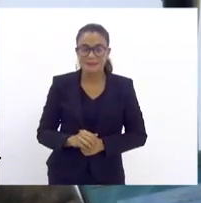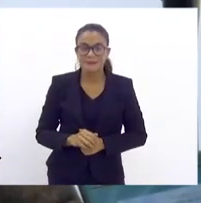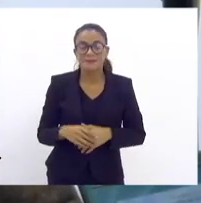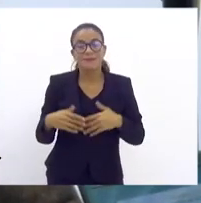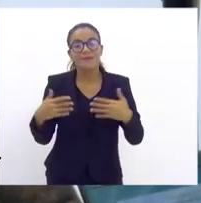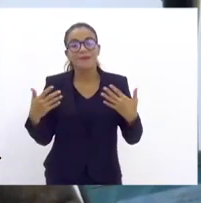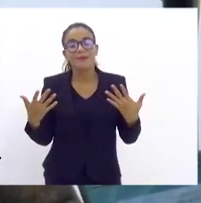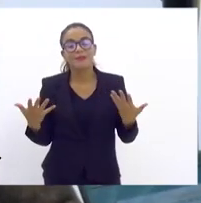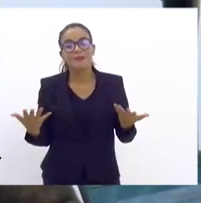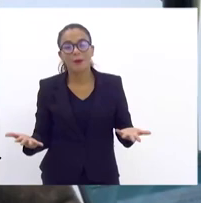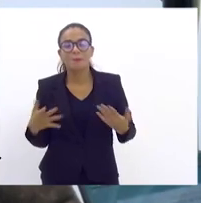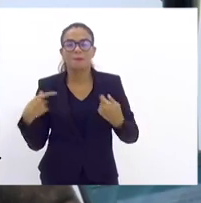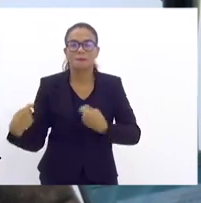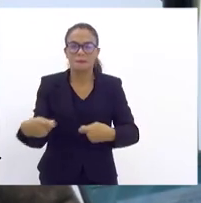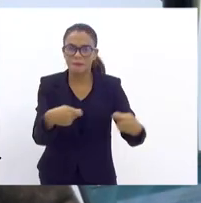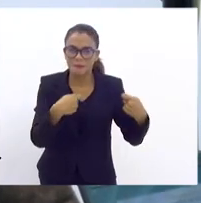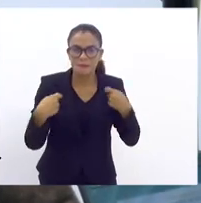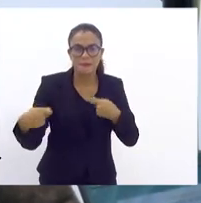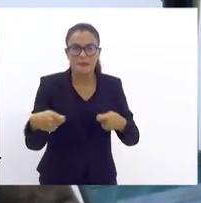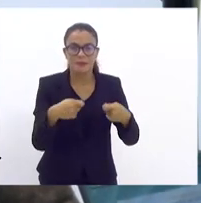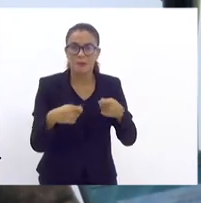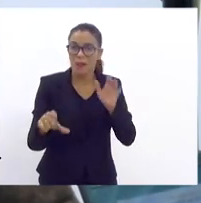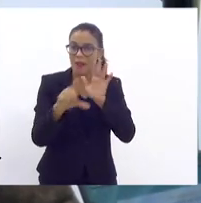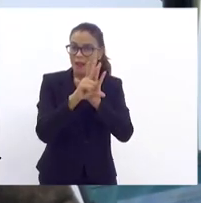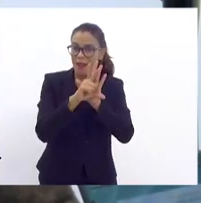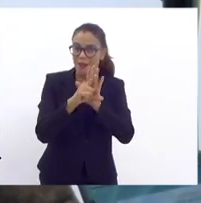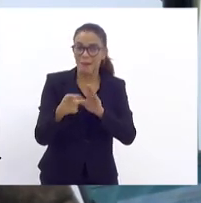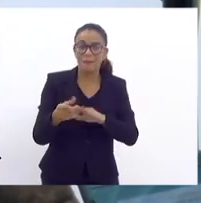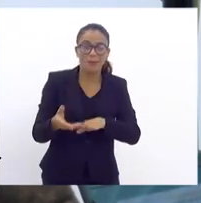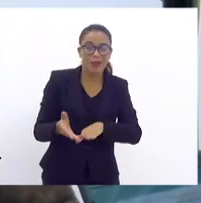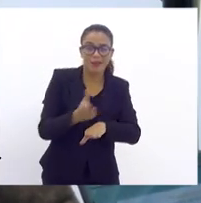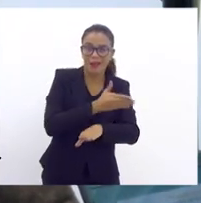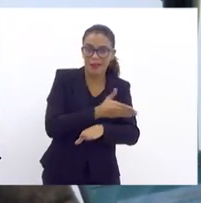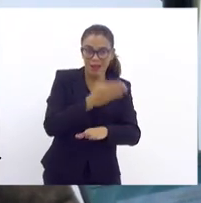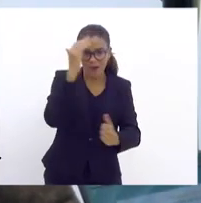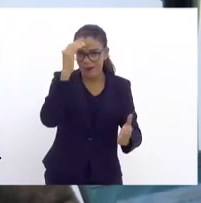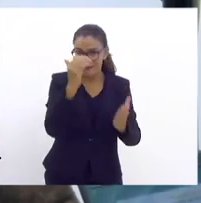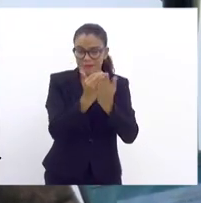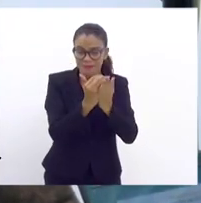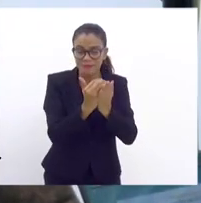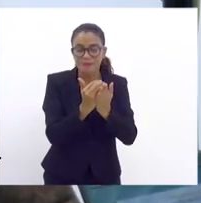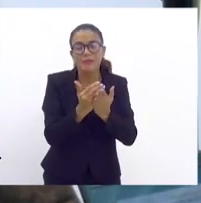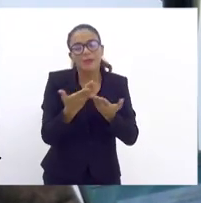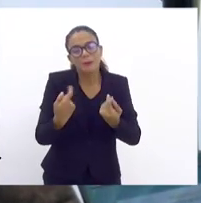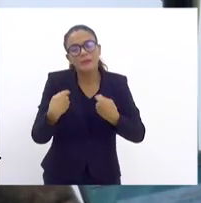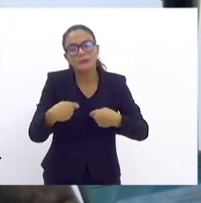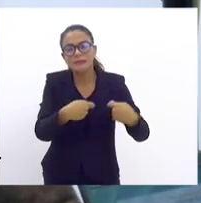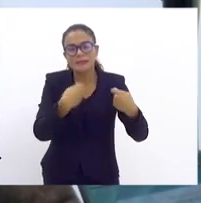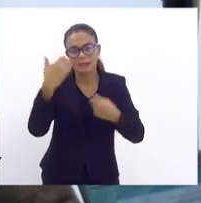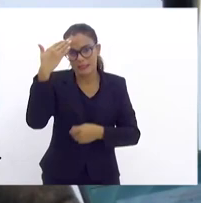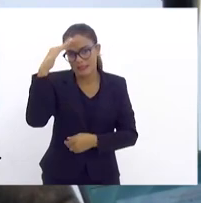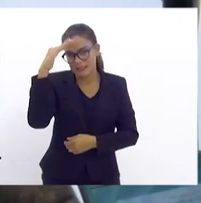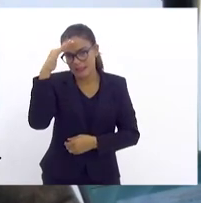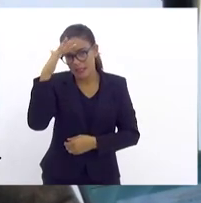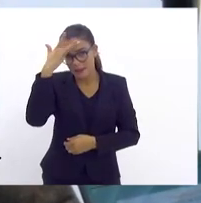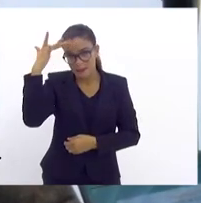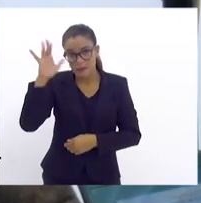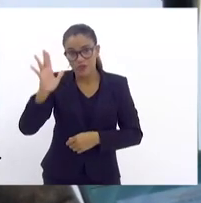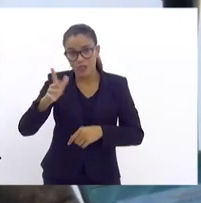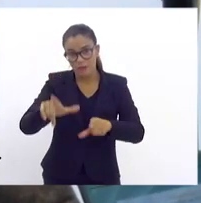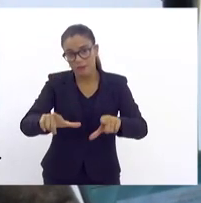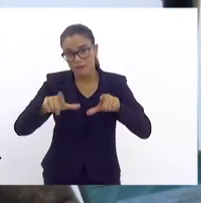é precisamos sempre de uma outra lei para que ela anterior cumpra E aí a gente precisa entender que depois que ele recebe